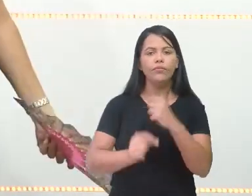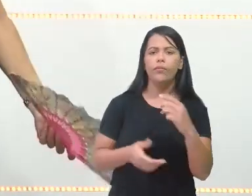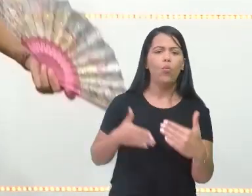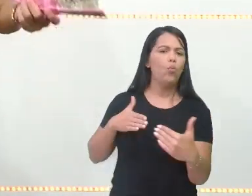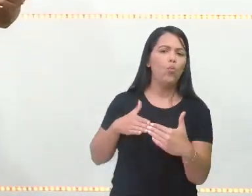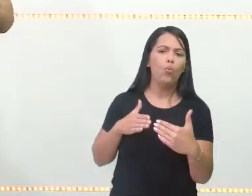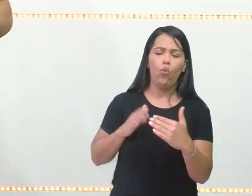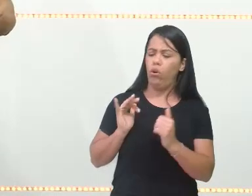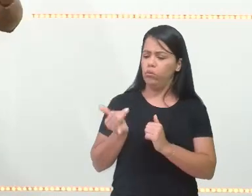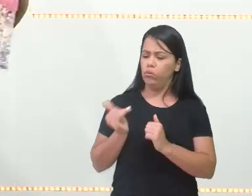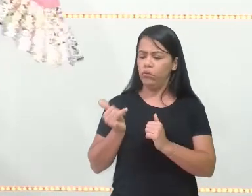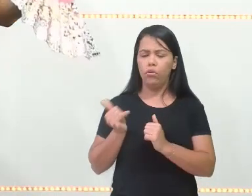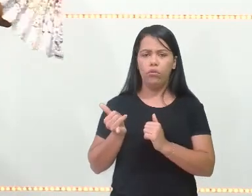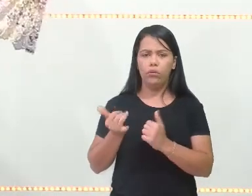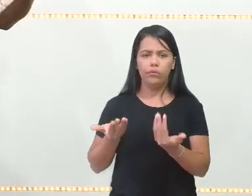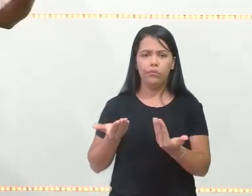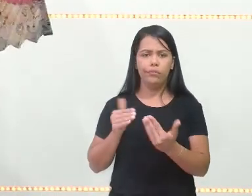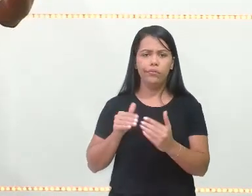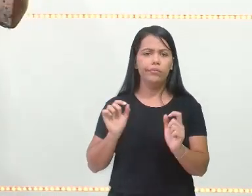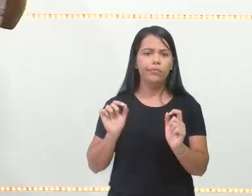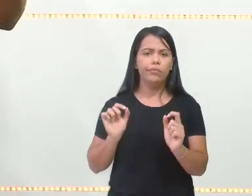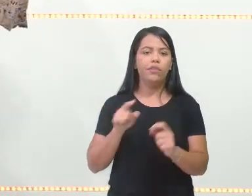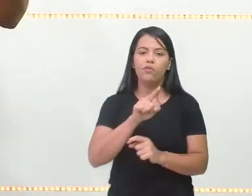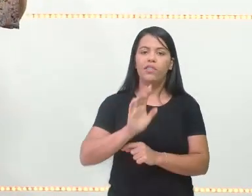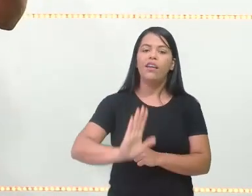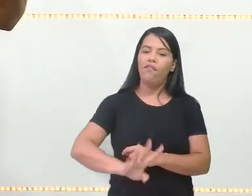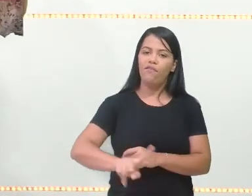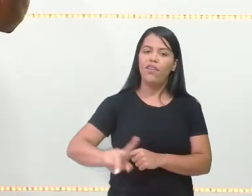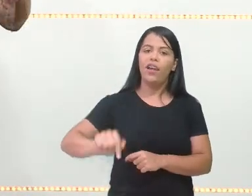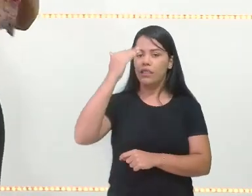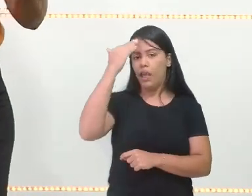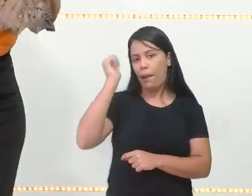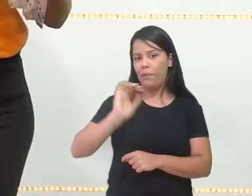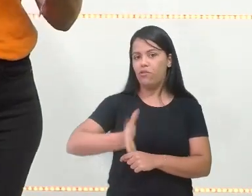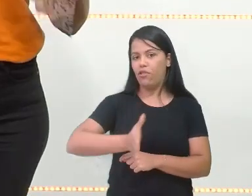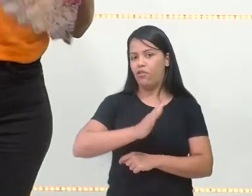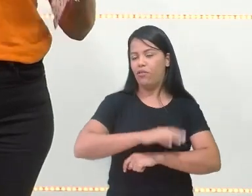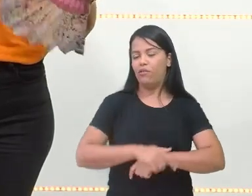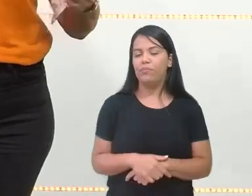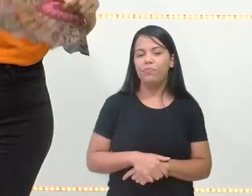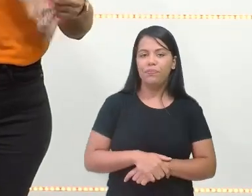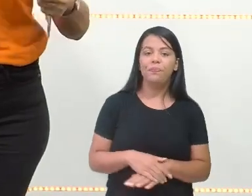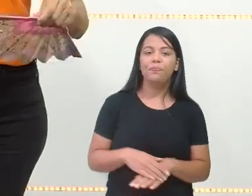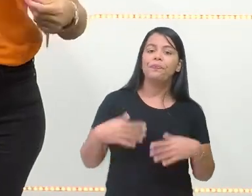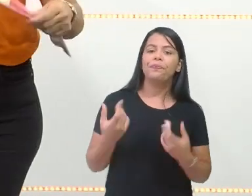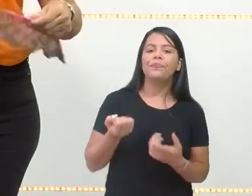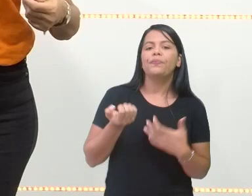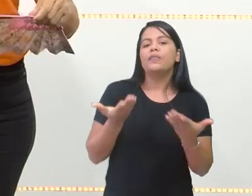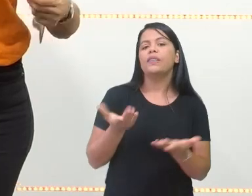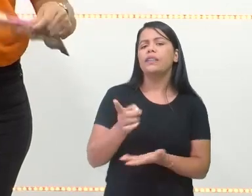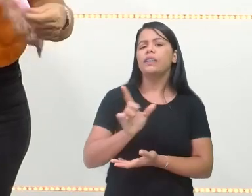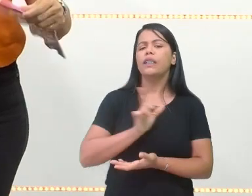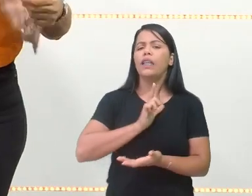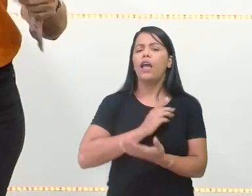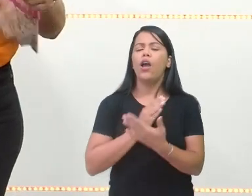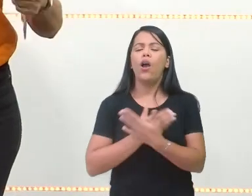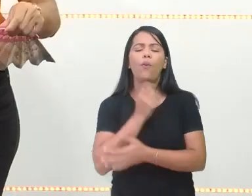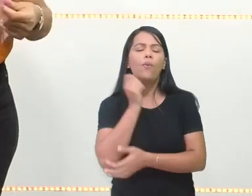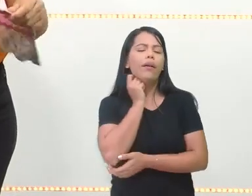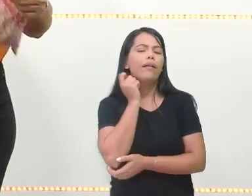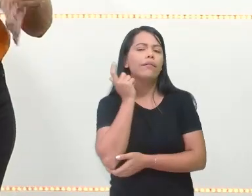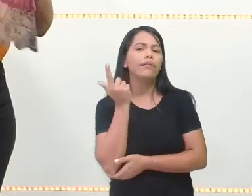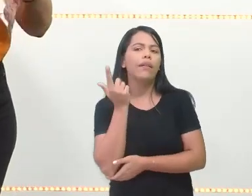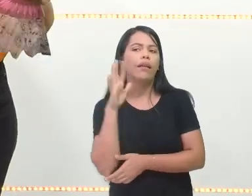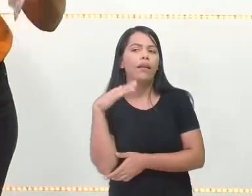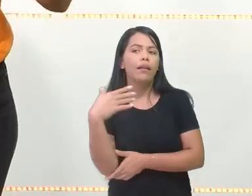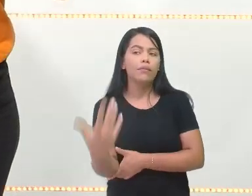conto africano? Você vai saber já já. Mas e aí? Será que você tem alguma ideia assim? Será que o personagem do conto africano